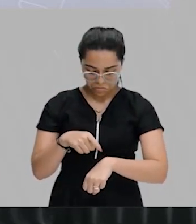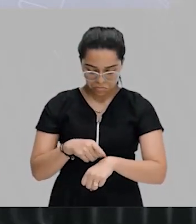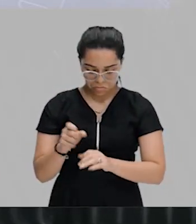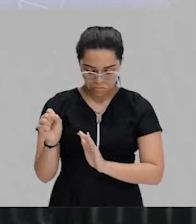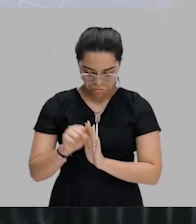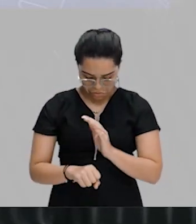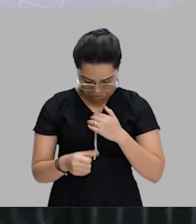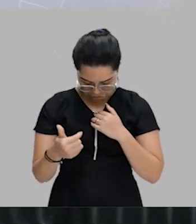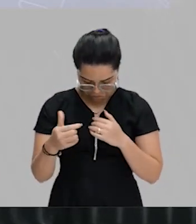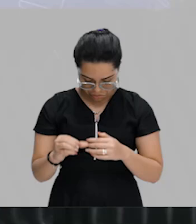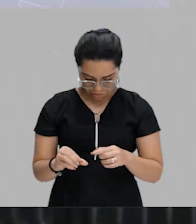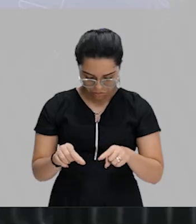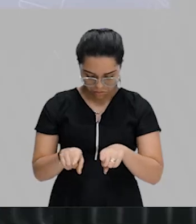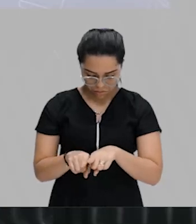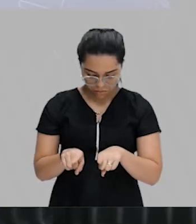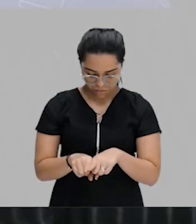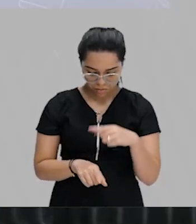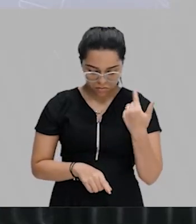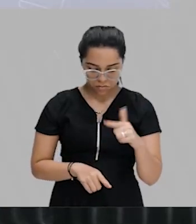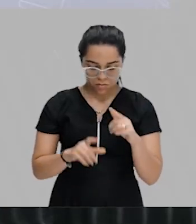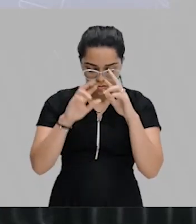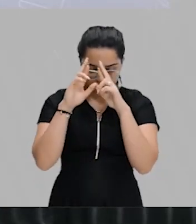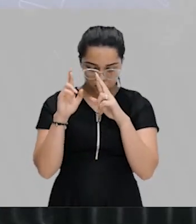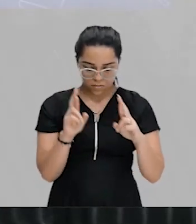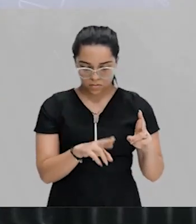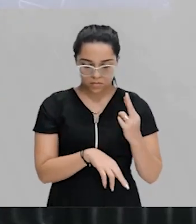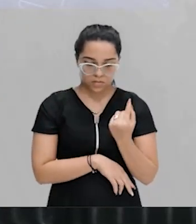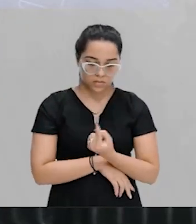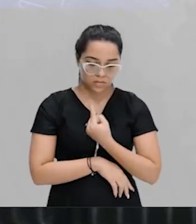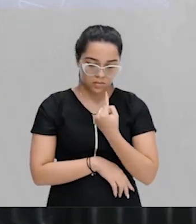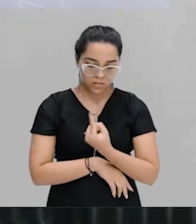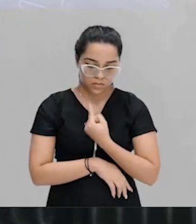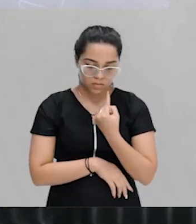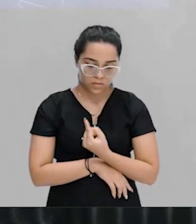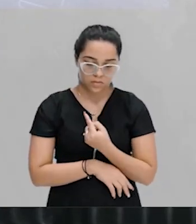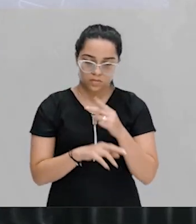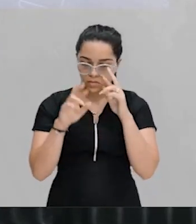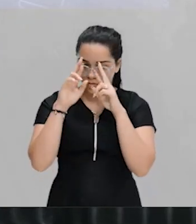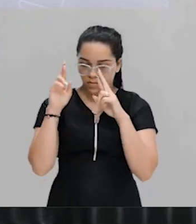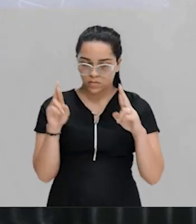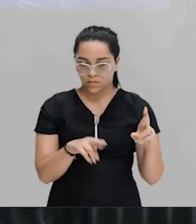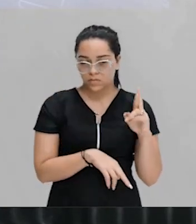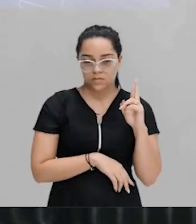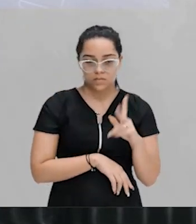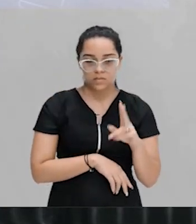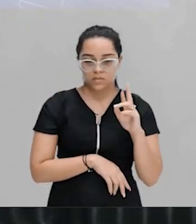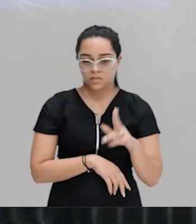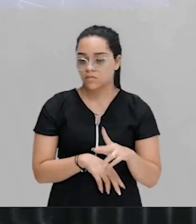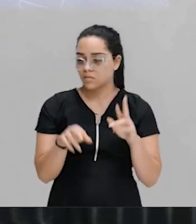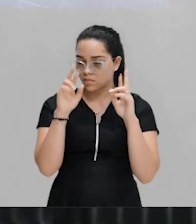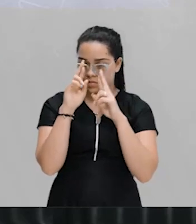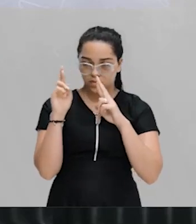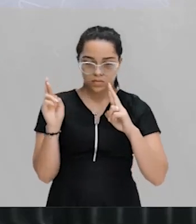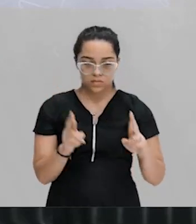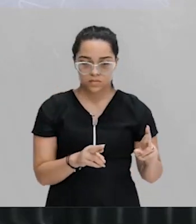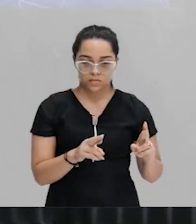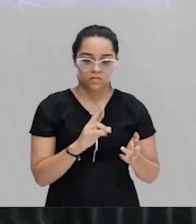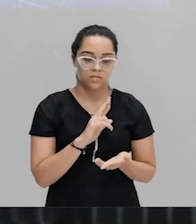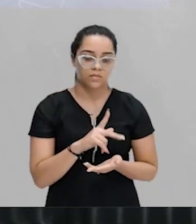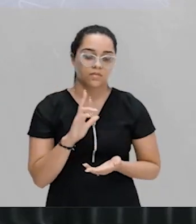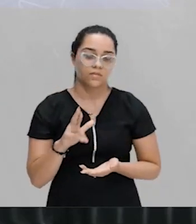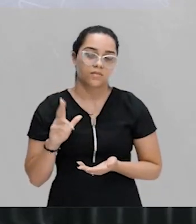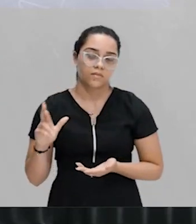século XXI, que não se respeita as individualidades, que não se respeita as diferenças, que não se respeita o